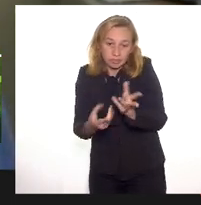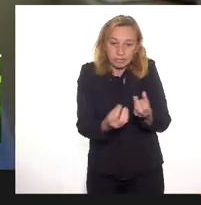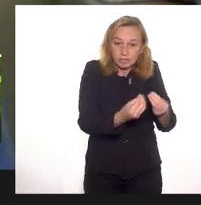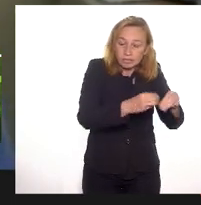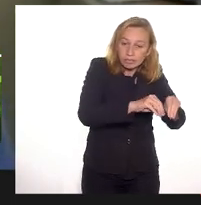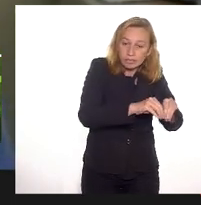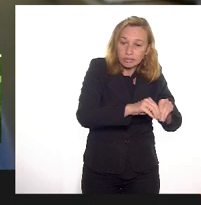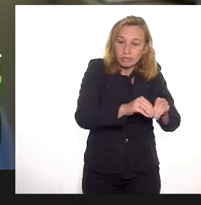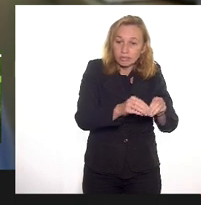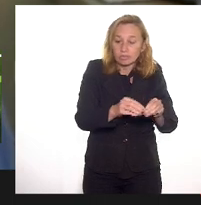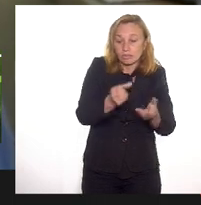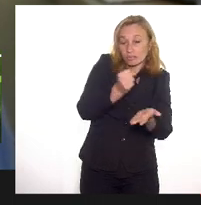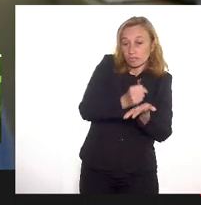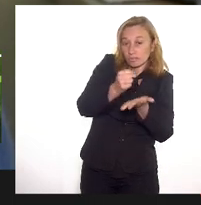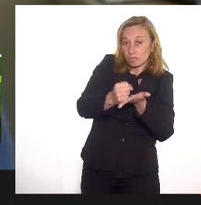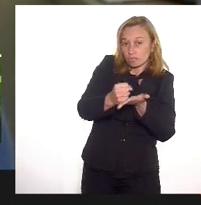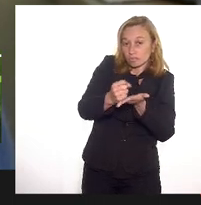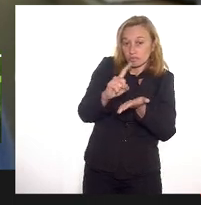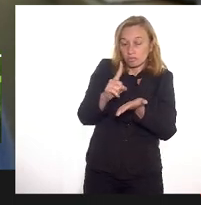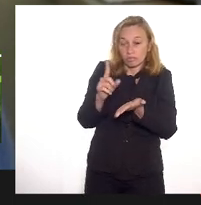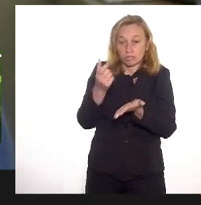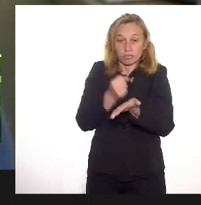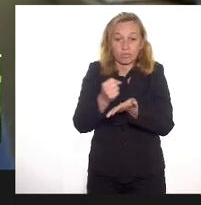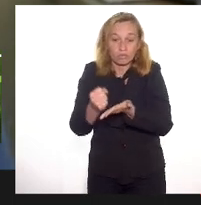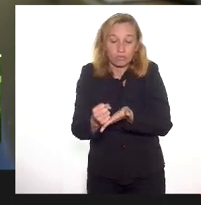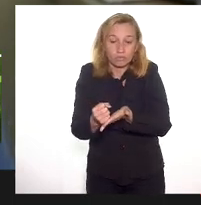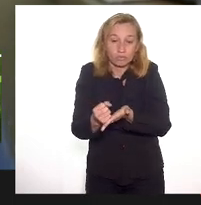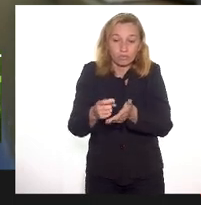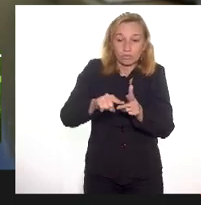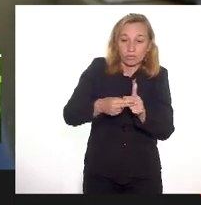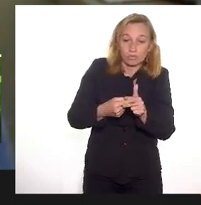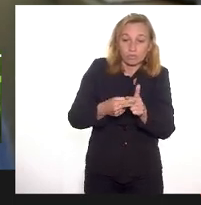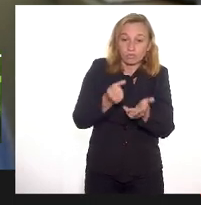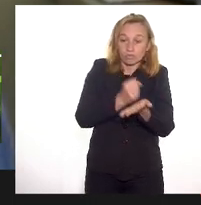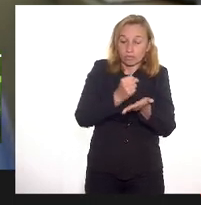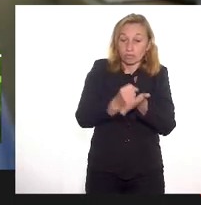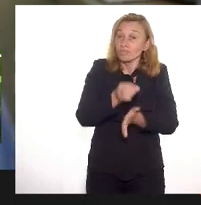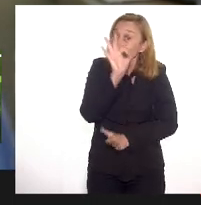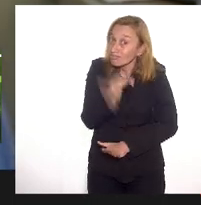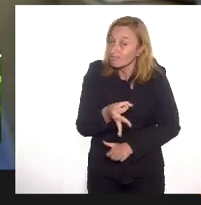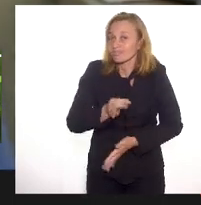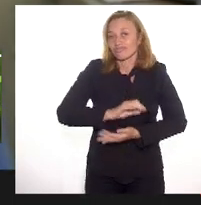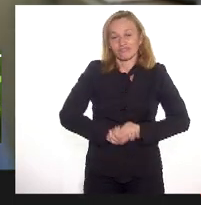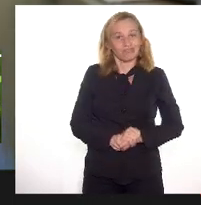o contrato não é um contrato de concessão, é um contrato de certeza.